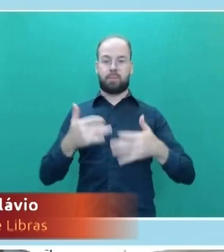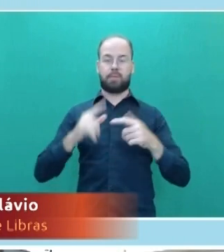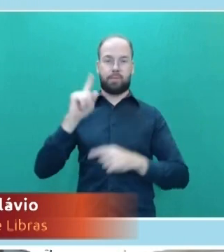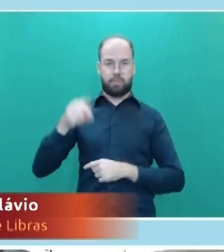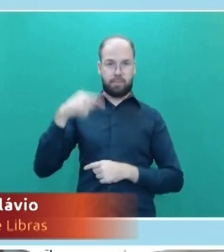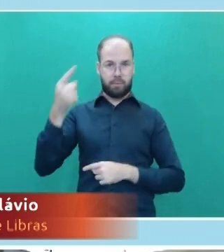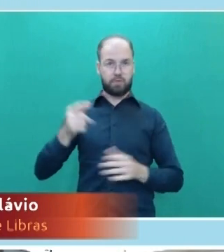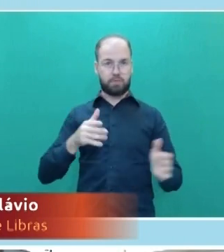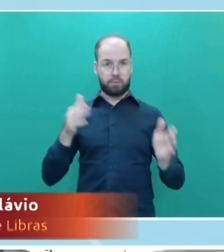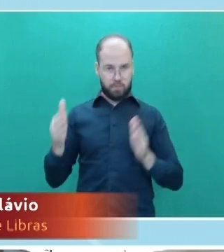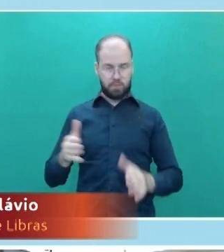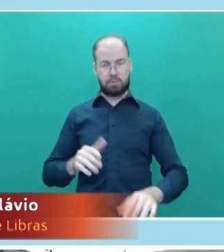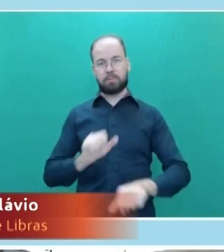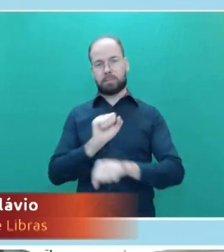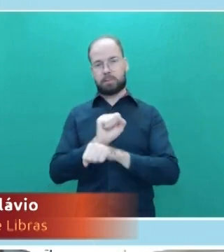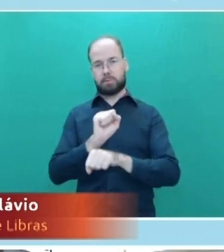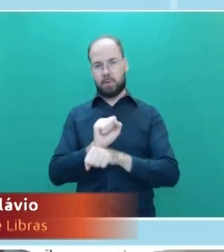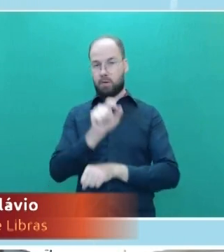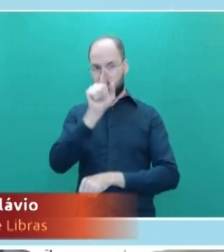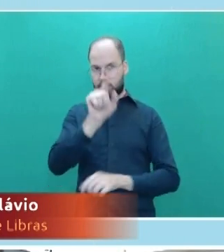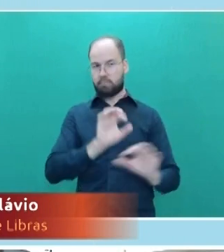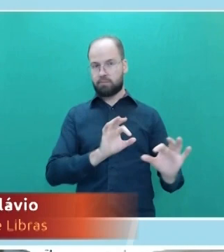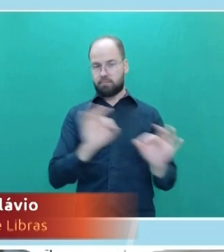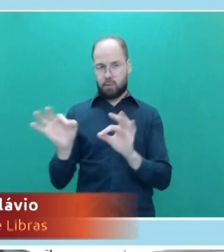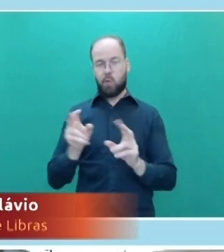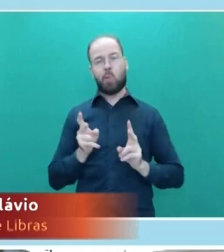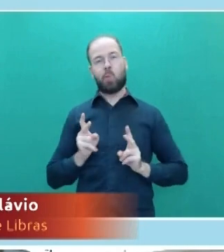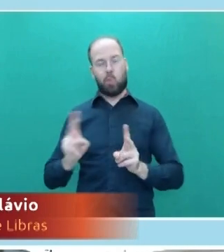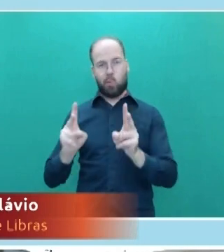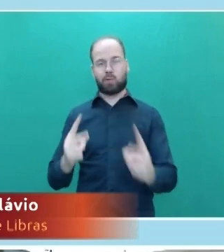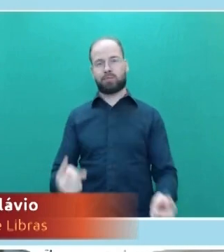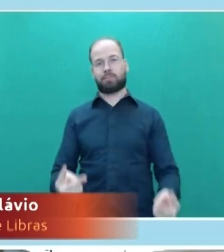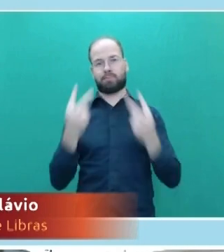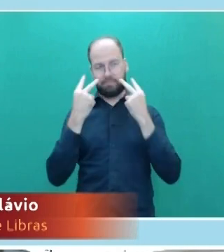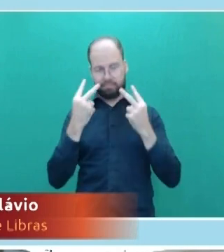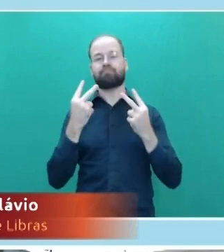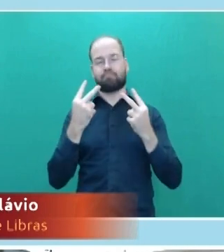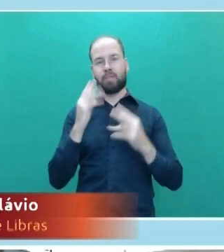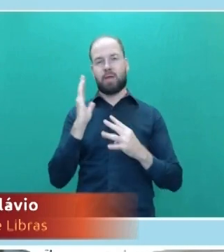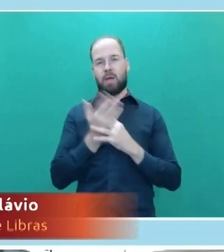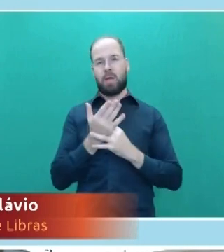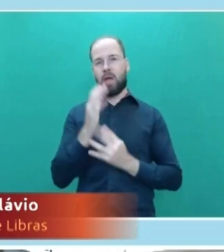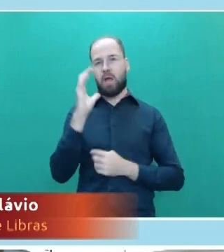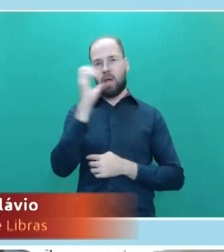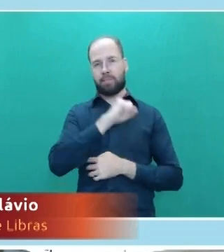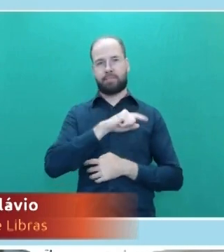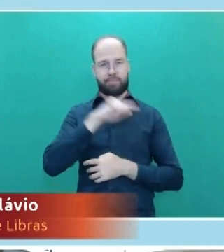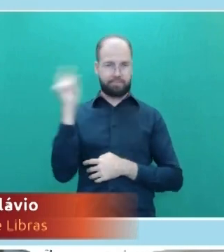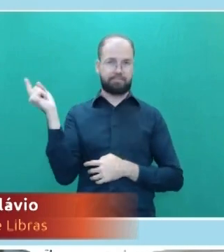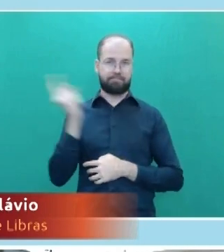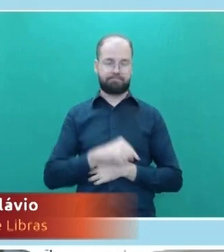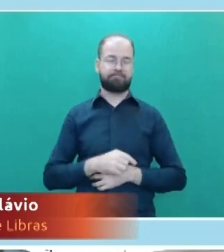bloco. Espero que você que está nos acompanhando continue nos assistindo, que o nosso intervalo é bem rapidinho. A gente volta já já.